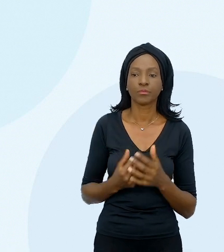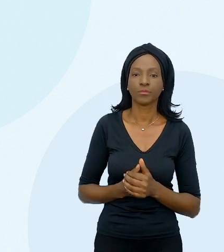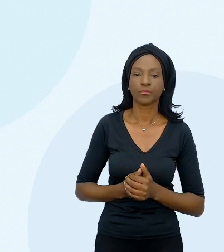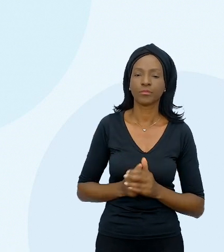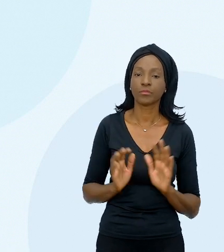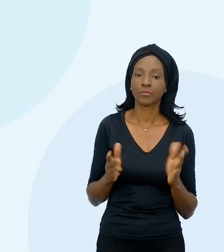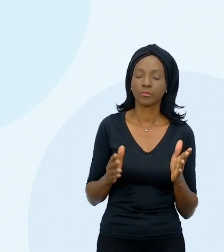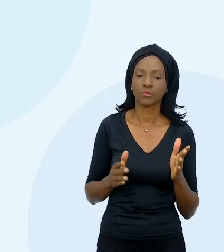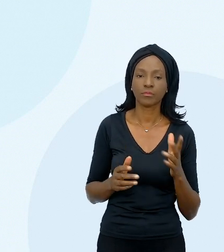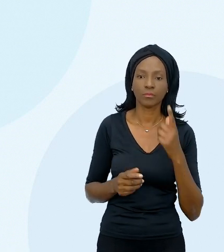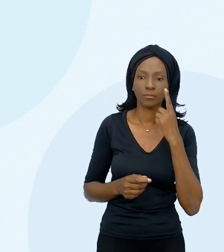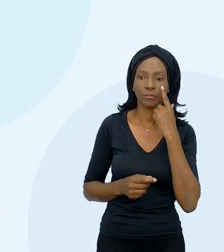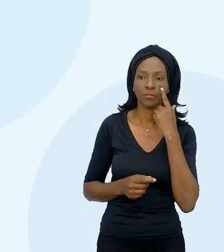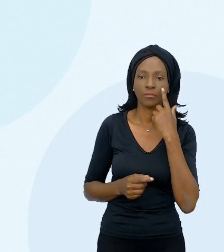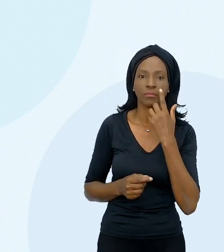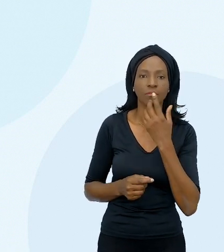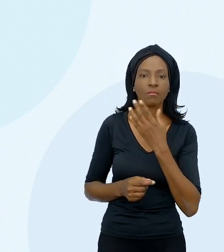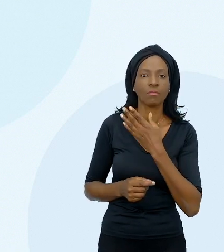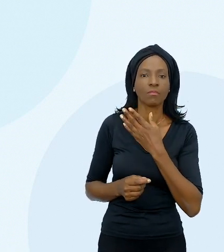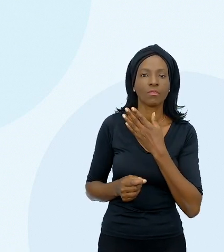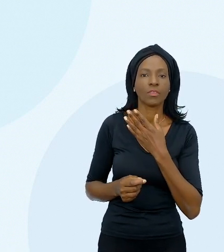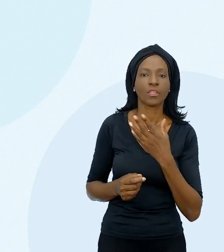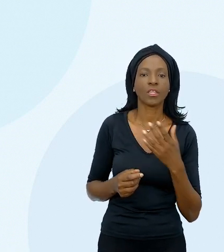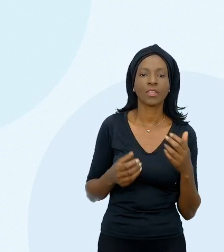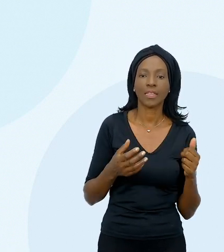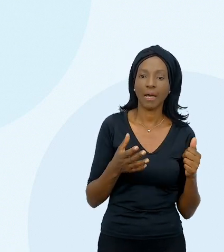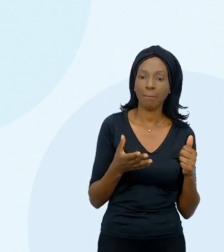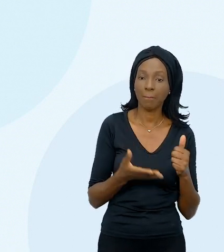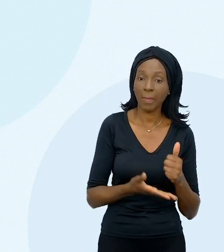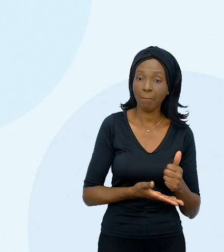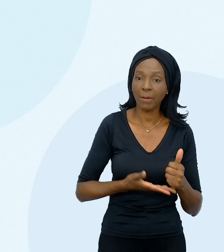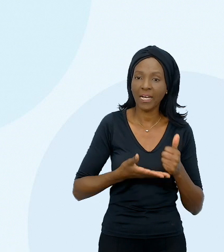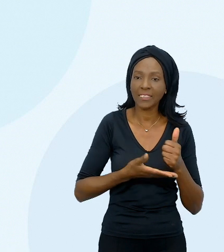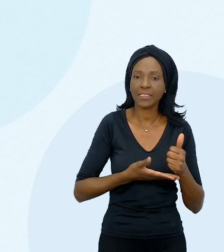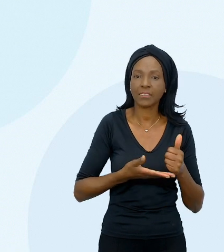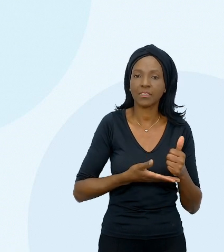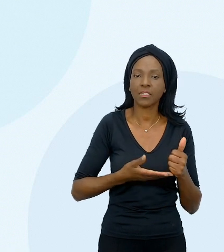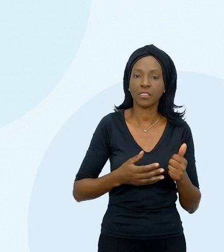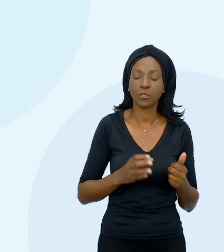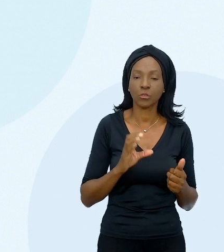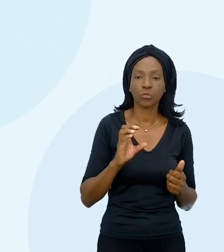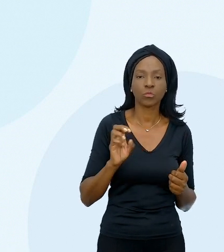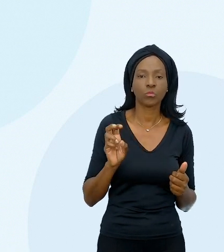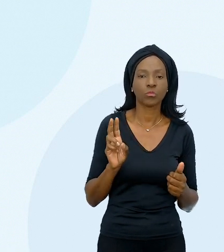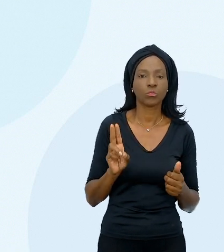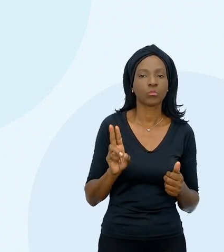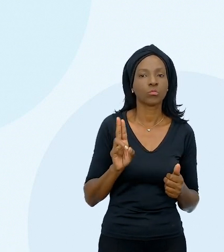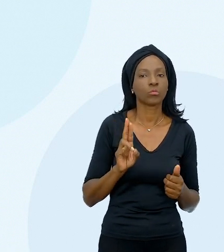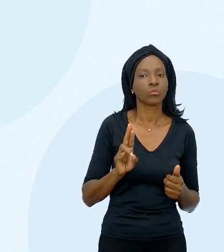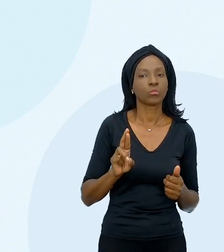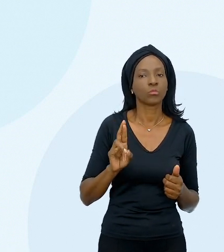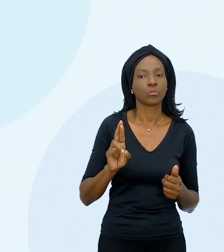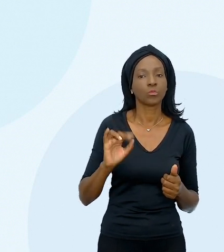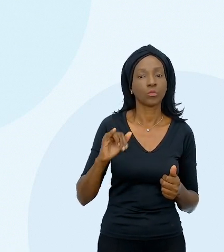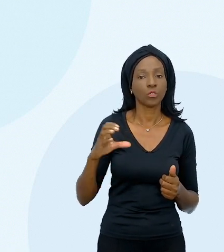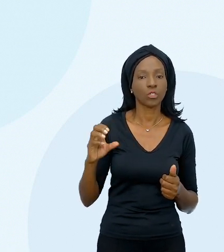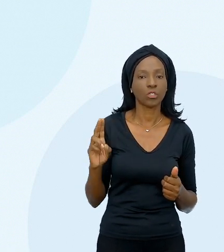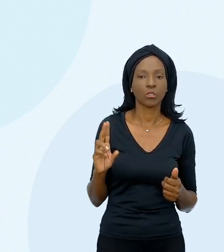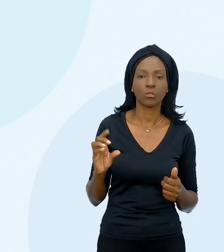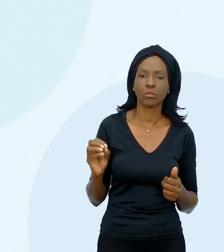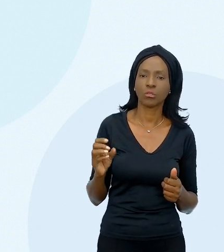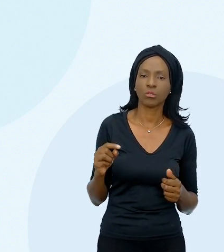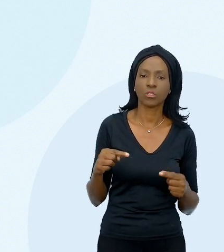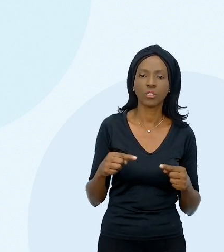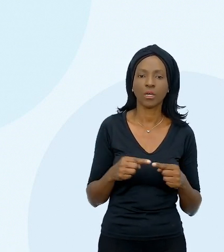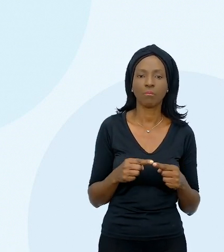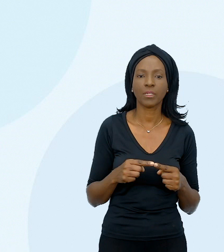aparece, por exemplo, na base, e o currículo paulista ele reitera a base. que é a questão da intencionalidade. O que é a